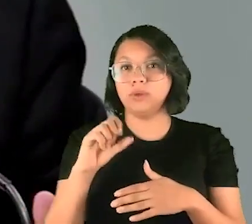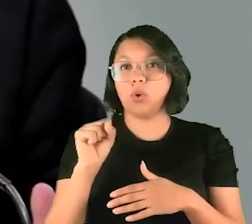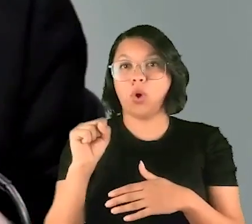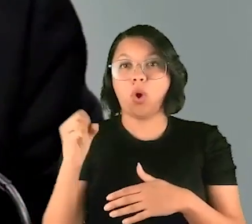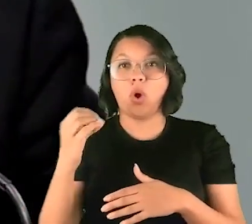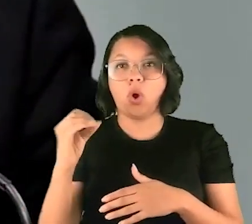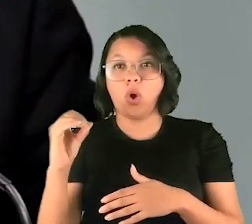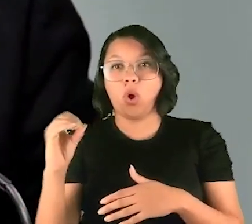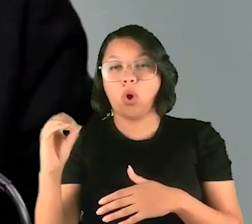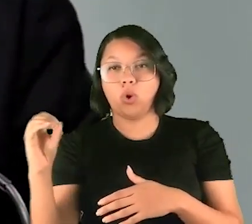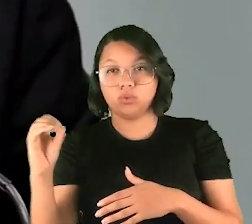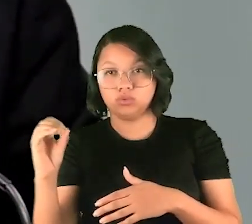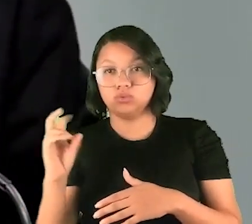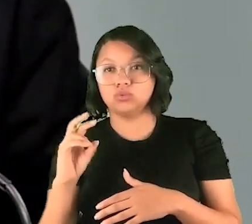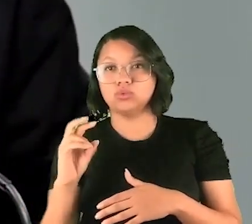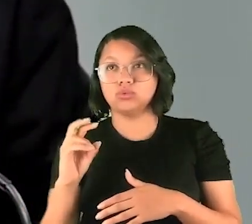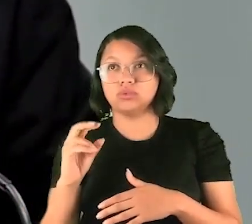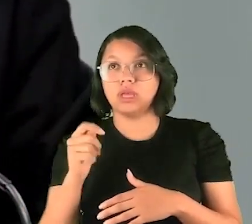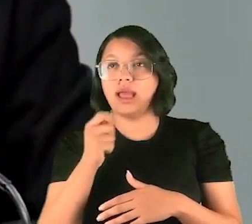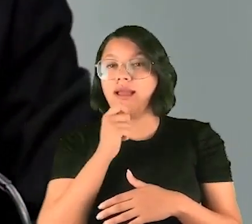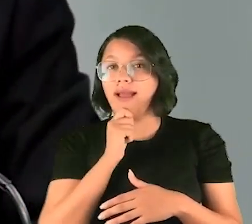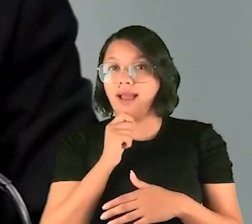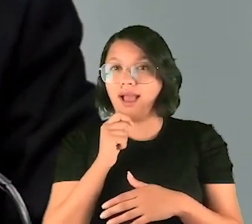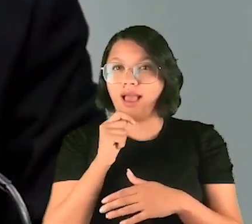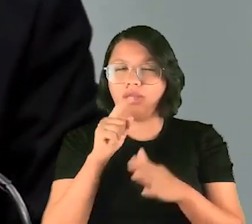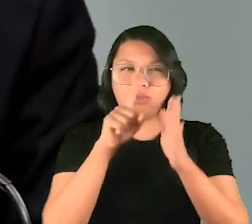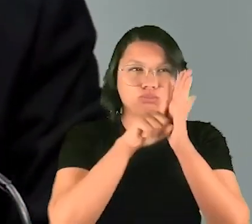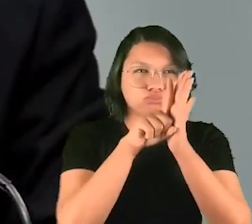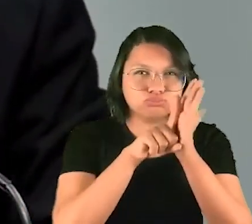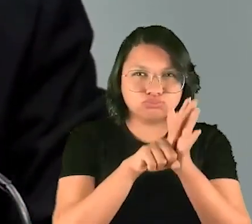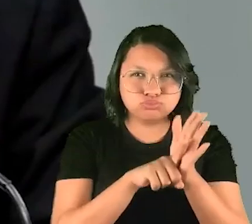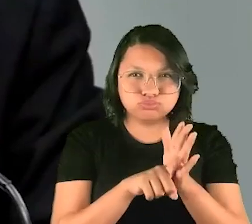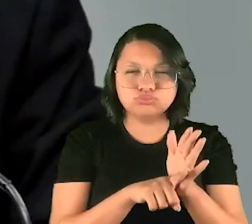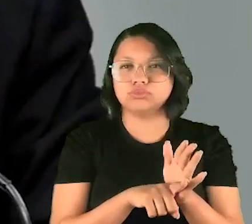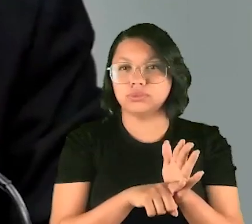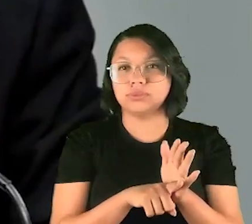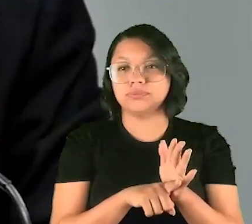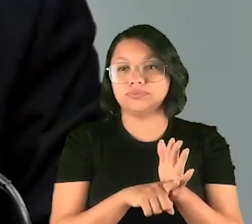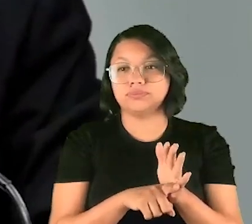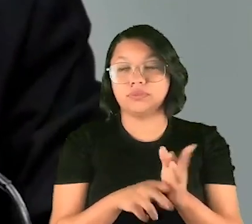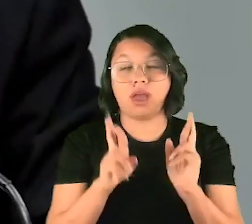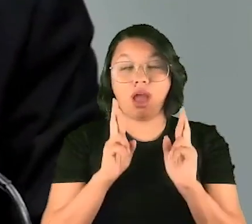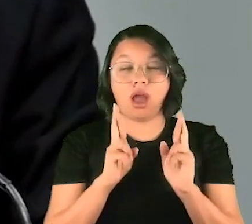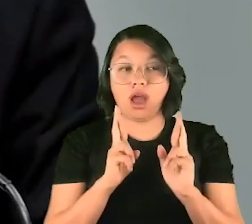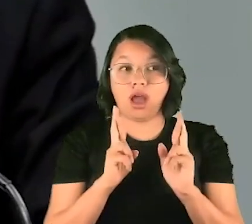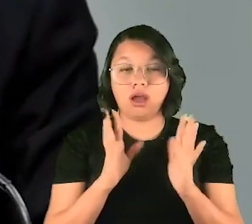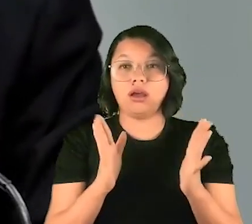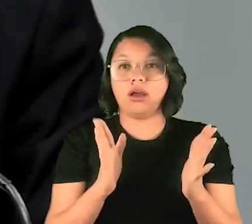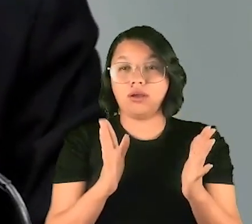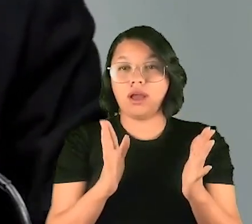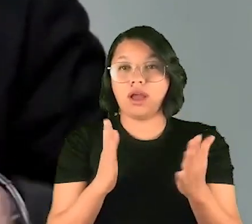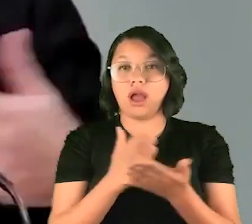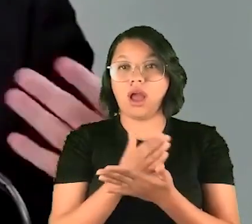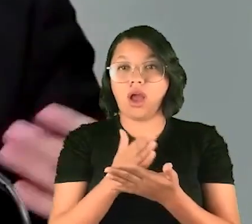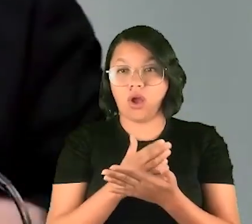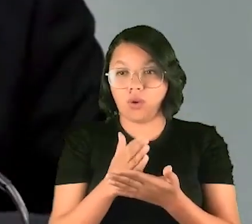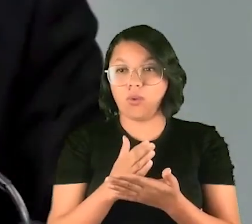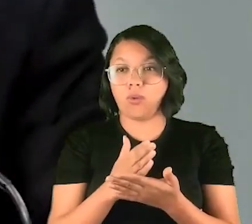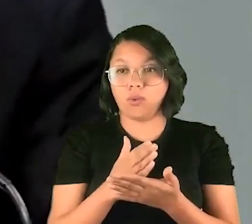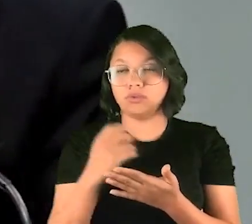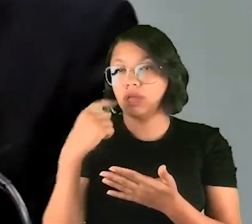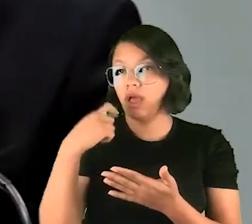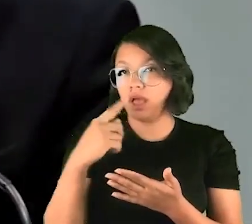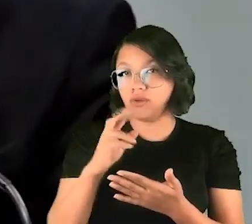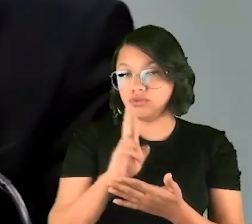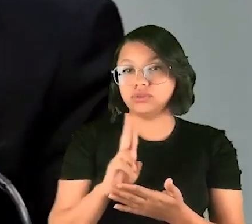no mundo mais ou menos 1.800 moléculas em investigação. Certamente algumas, e é o que a gente reza,